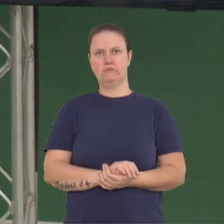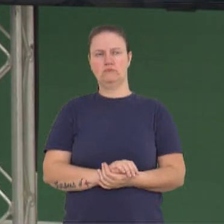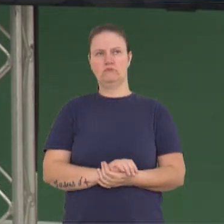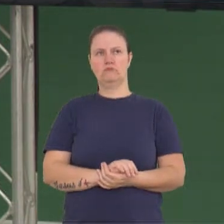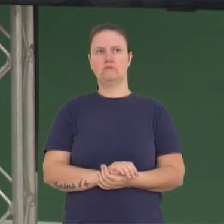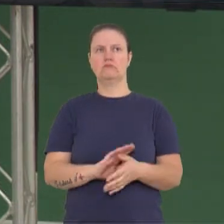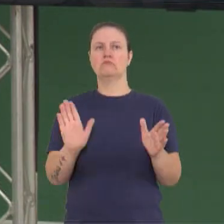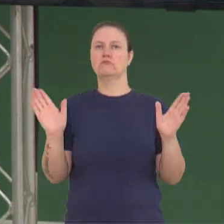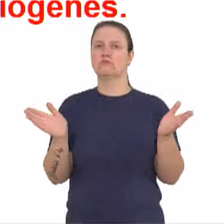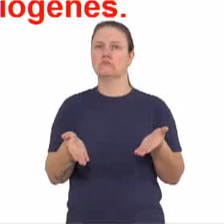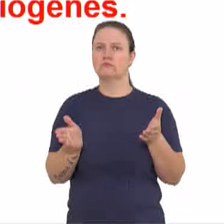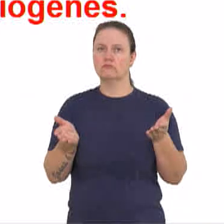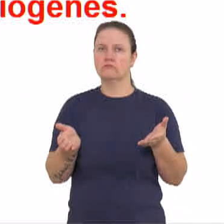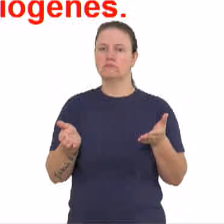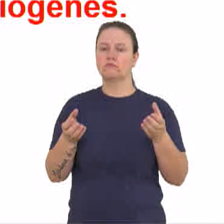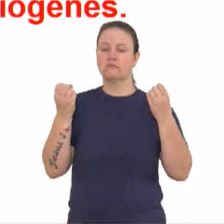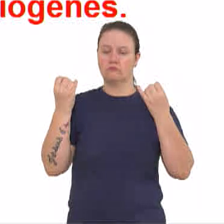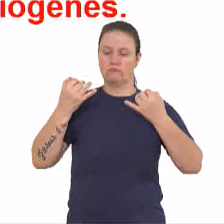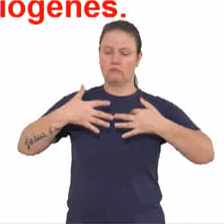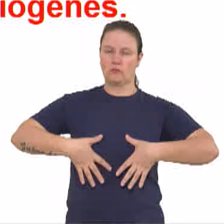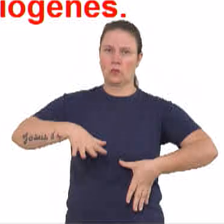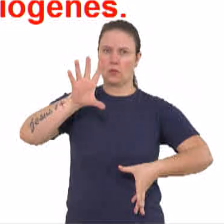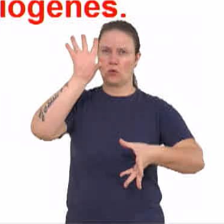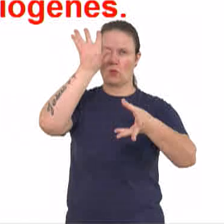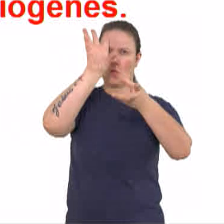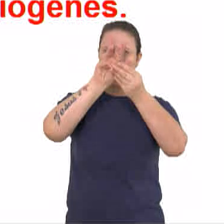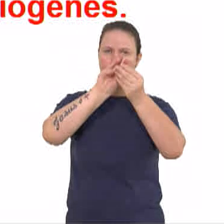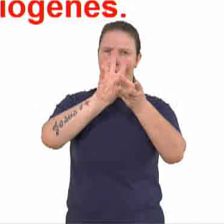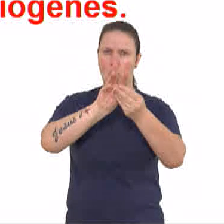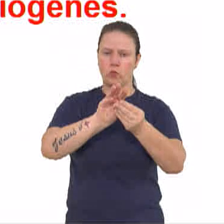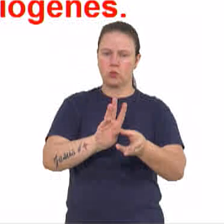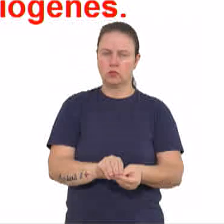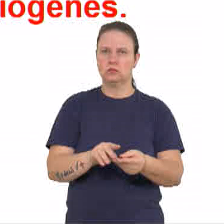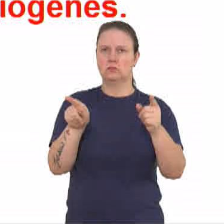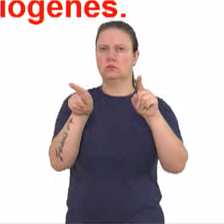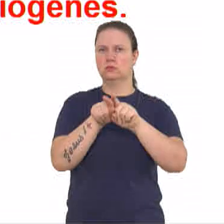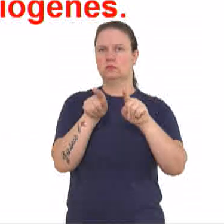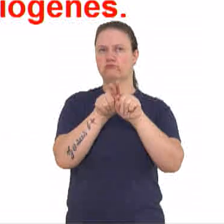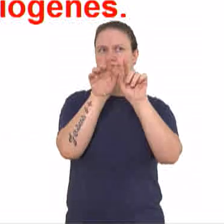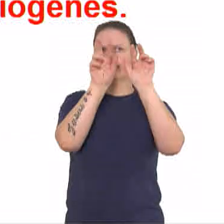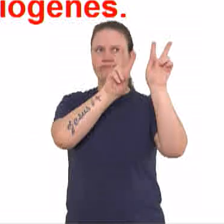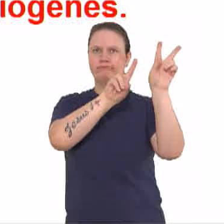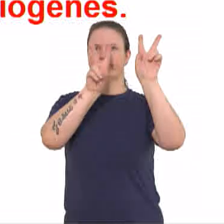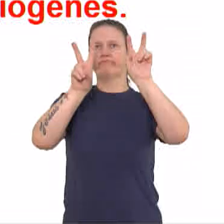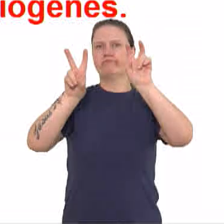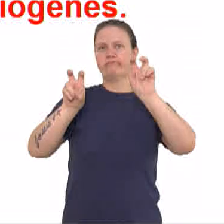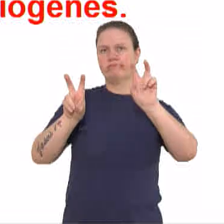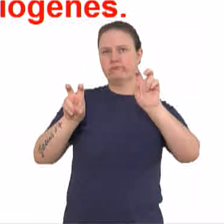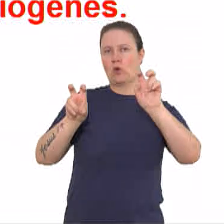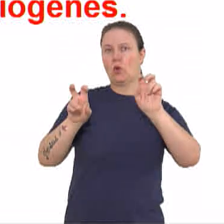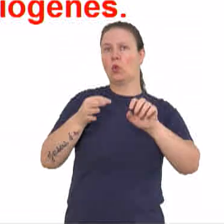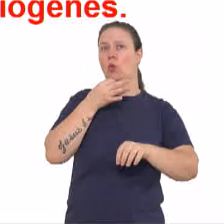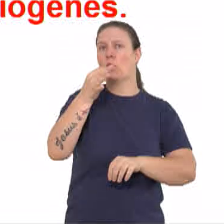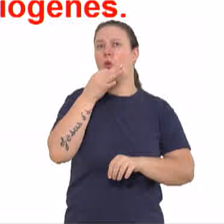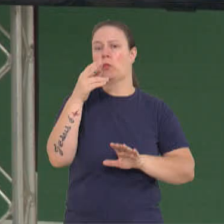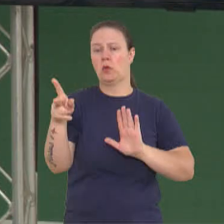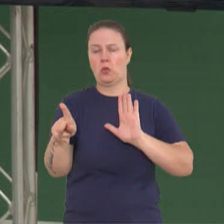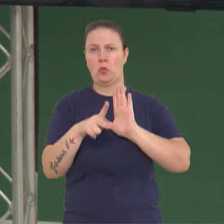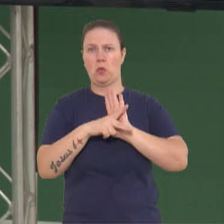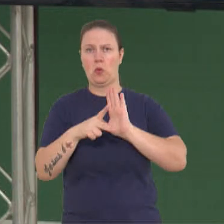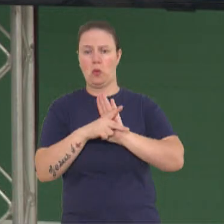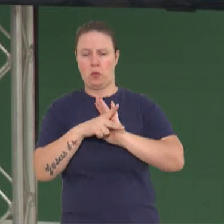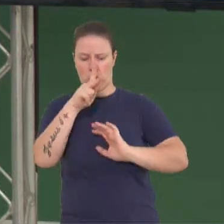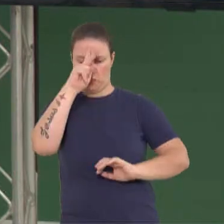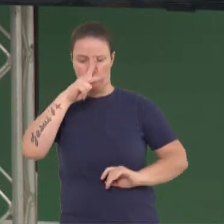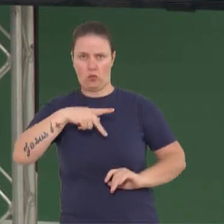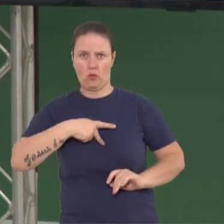Esta doxografia trata-se de uma explicação resumida de vários fragmentos do Heráclito com as opiniões pessoais do